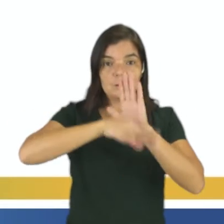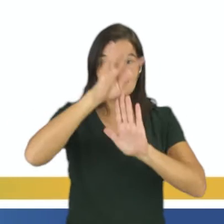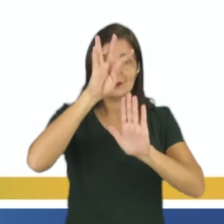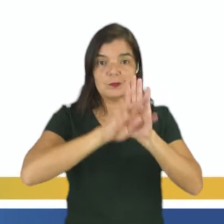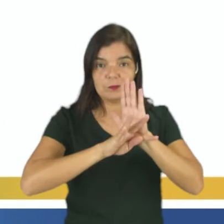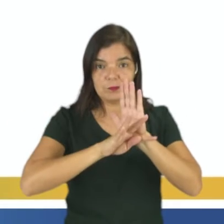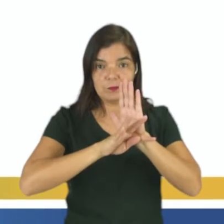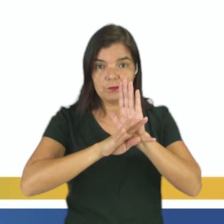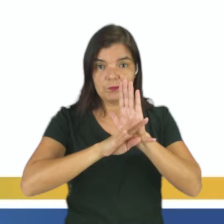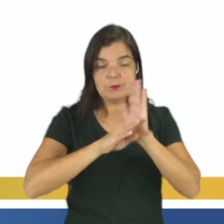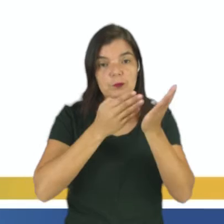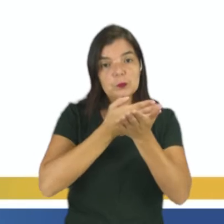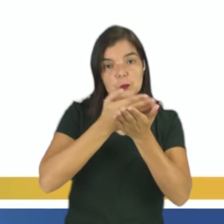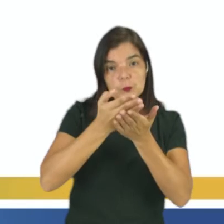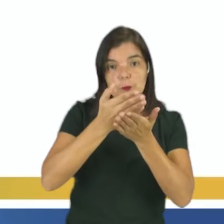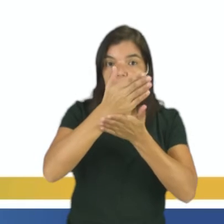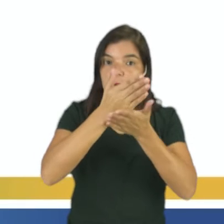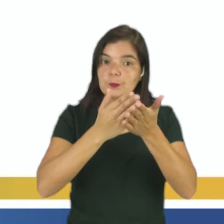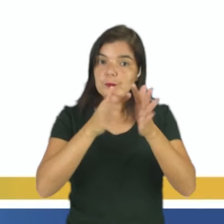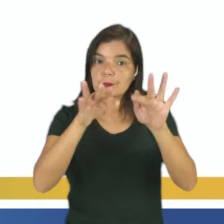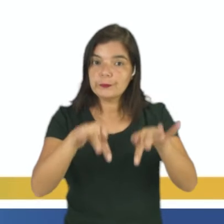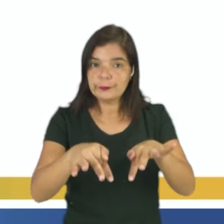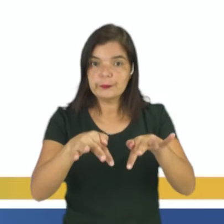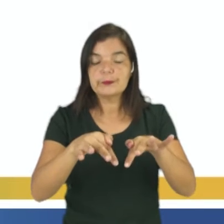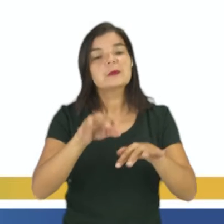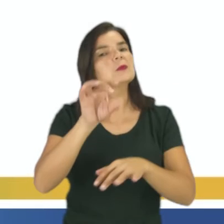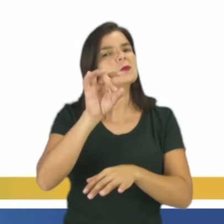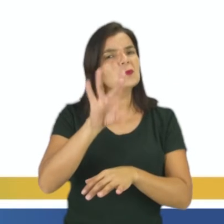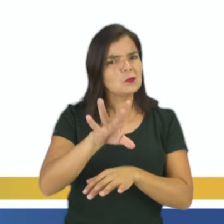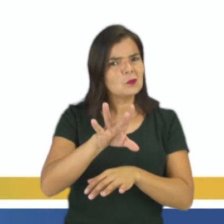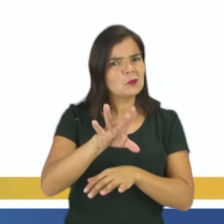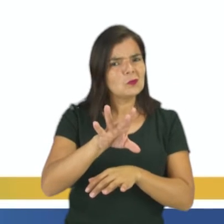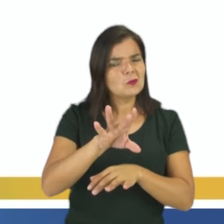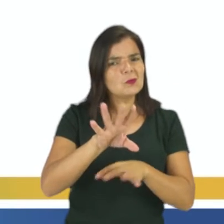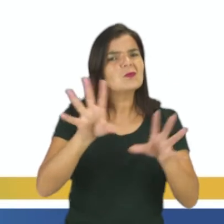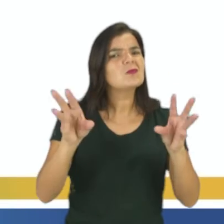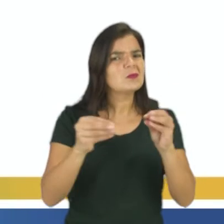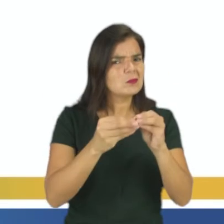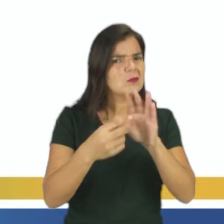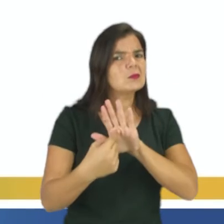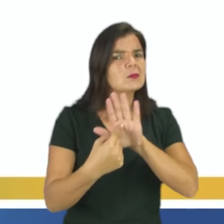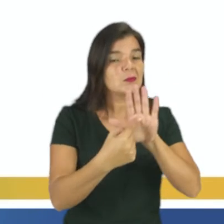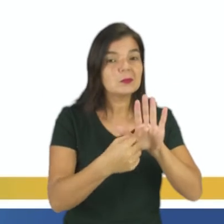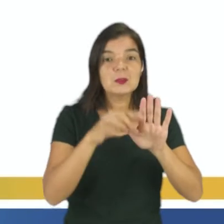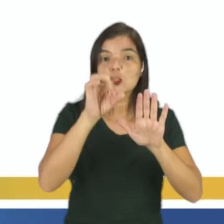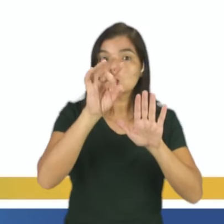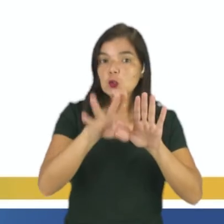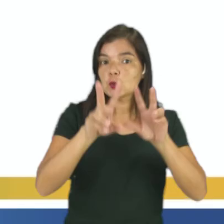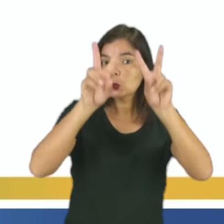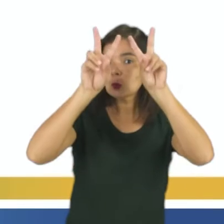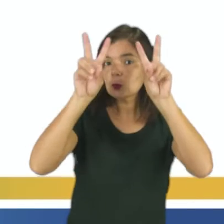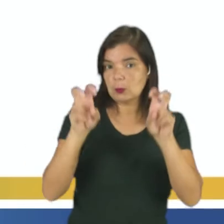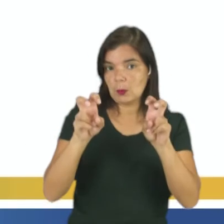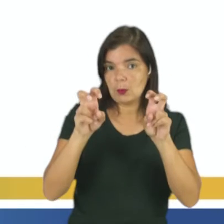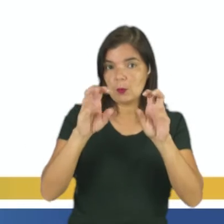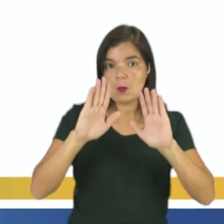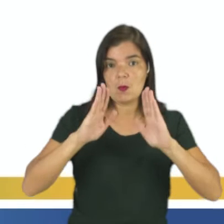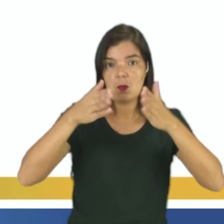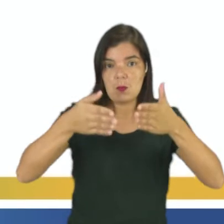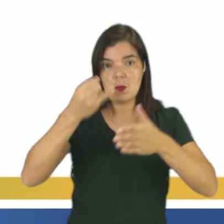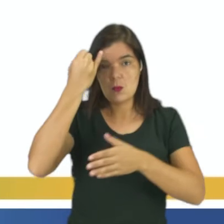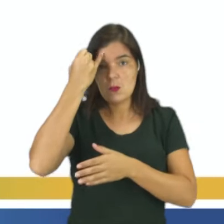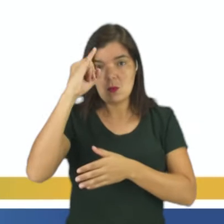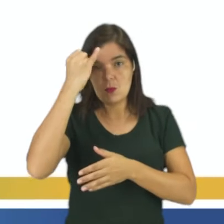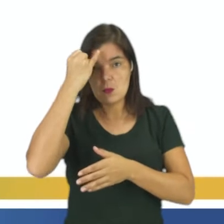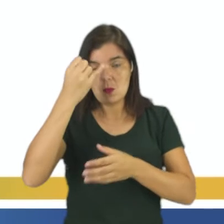texto. Começo, meio e fim. Ao passo que a resenha apresenta apenas o eixo temático central das